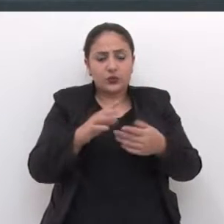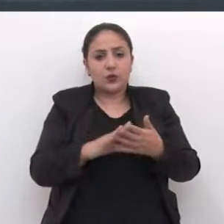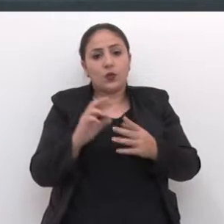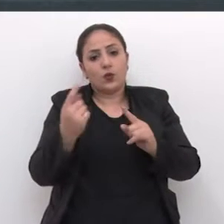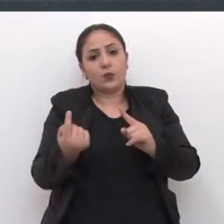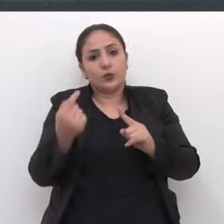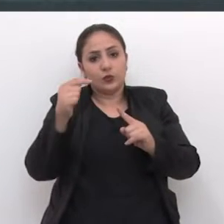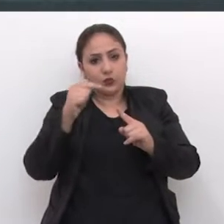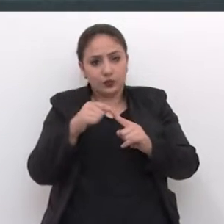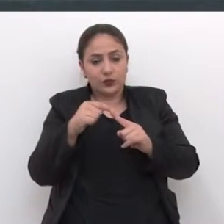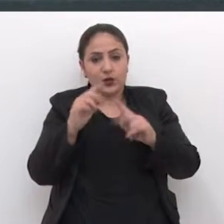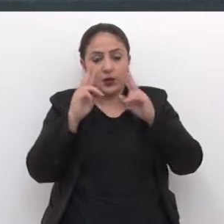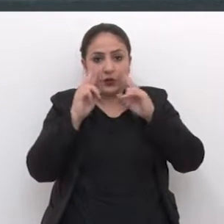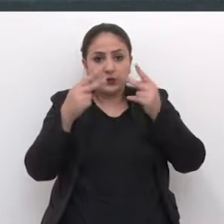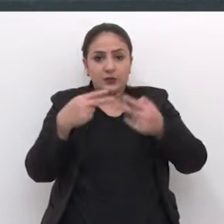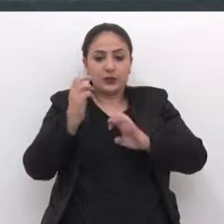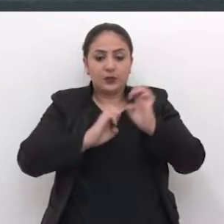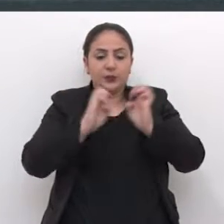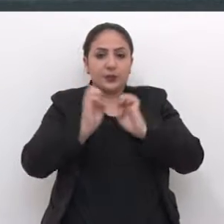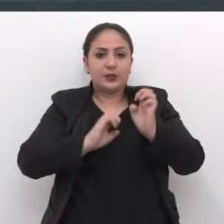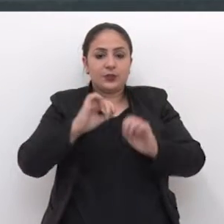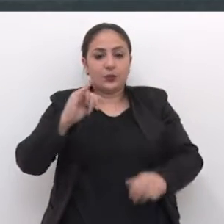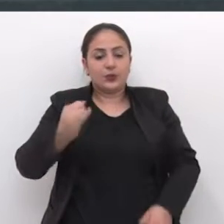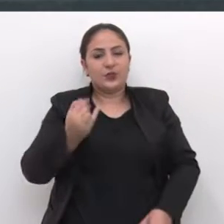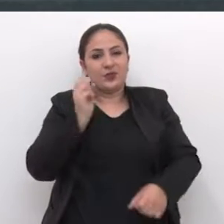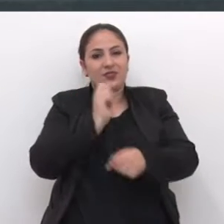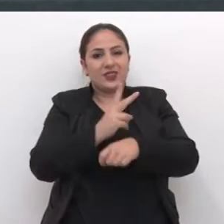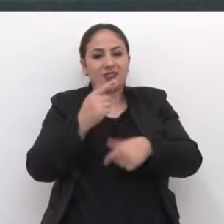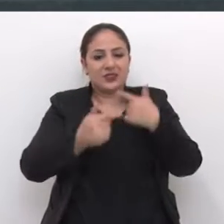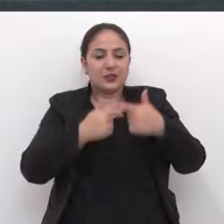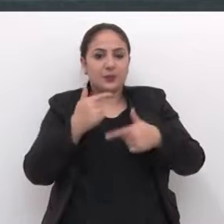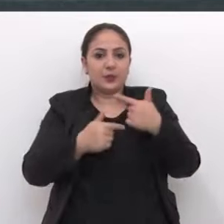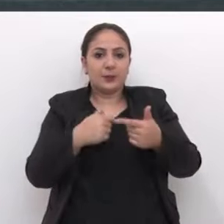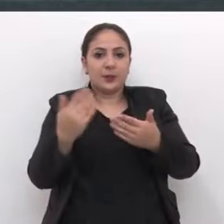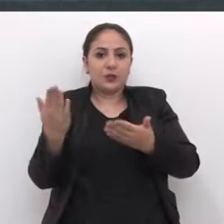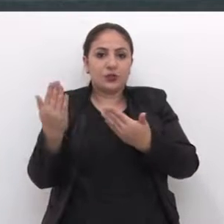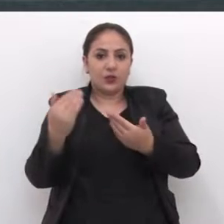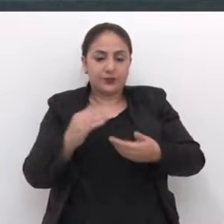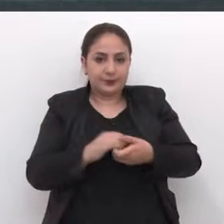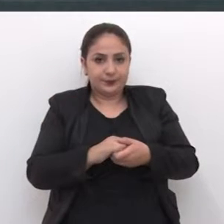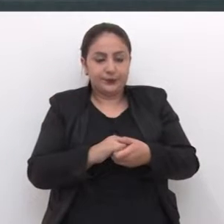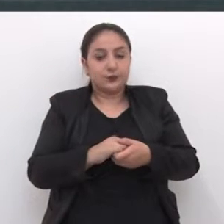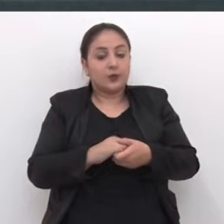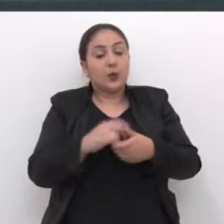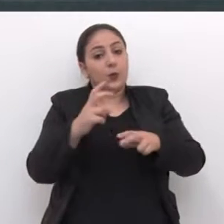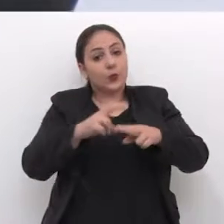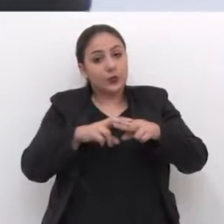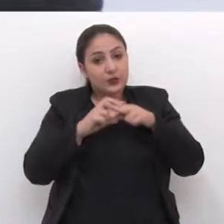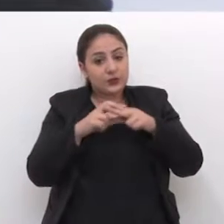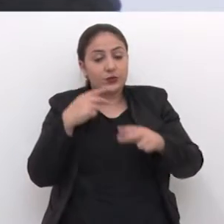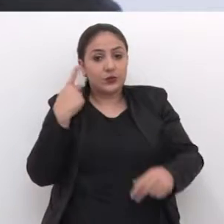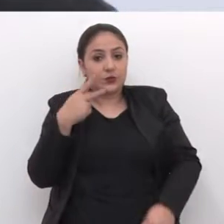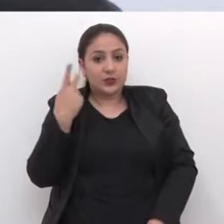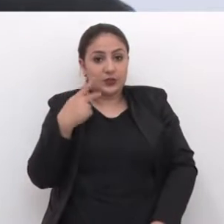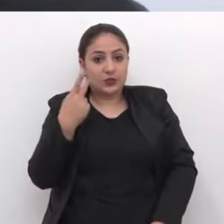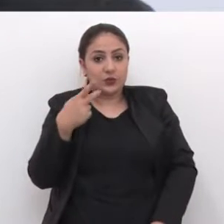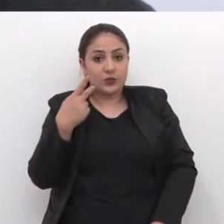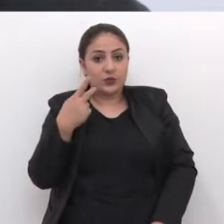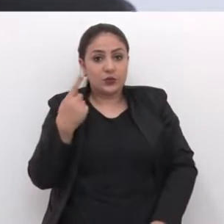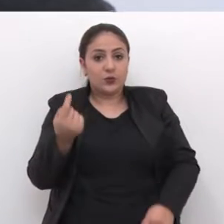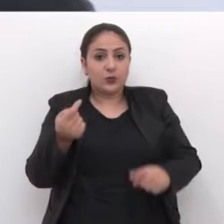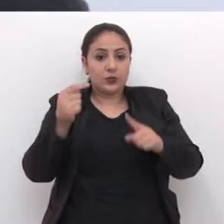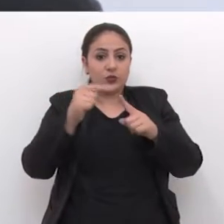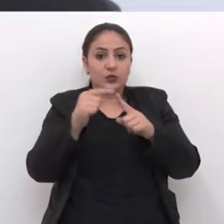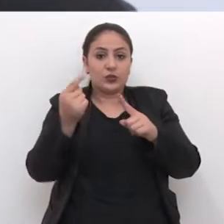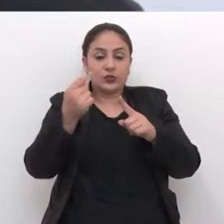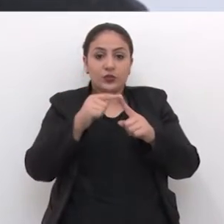deles tinha por objetivo reconhecer as empresas que oportunizam vagas de trabalho para jovens. Com isso, o